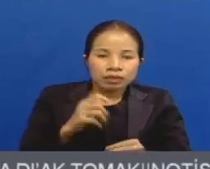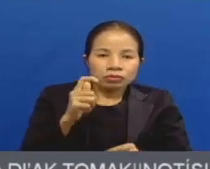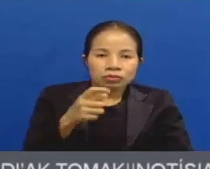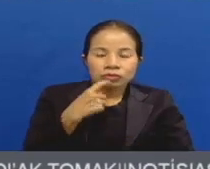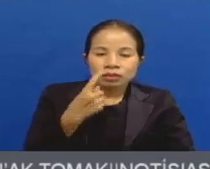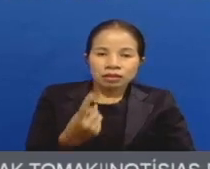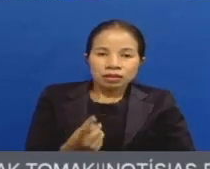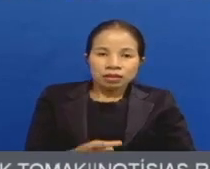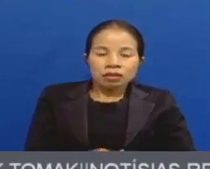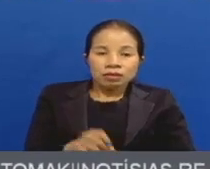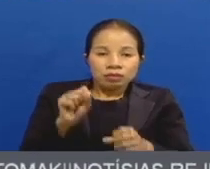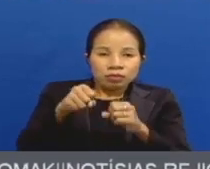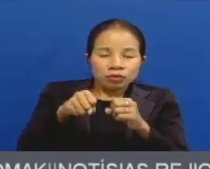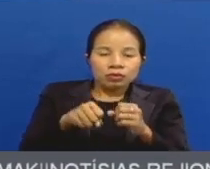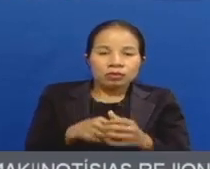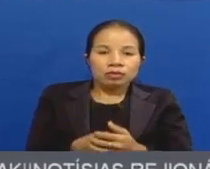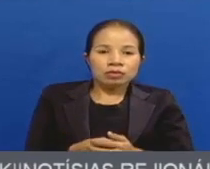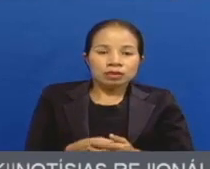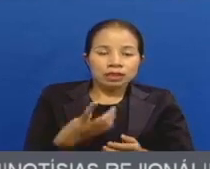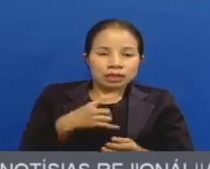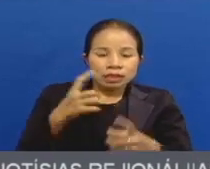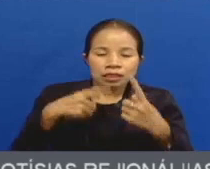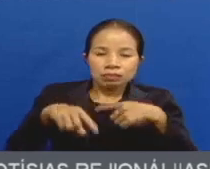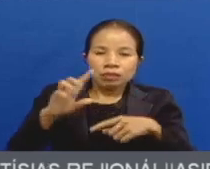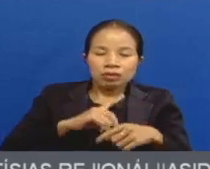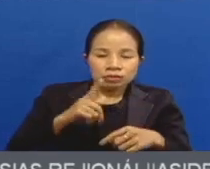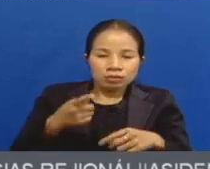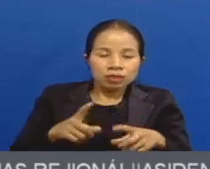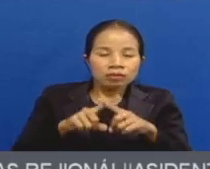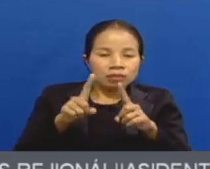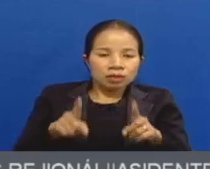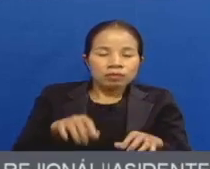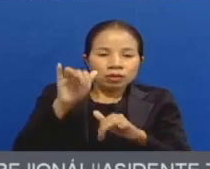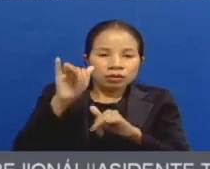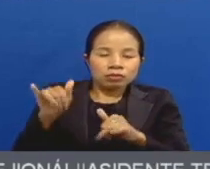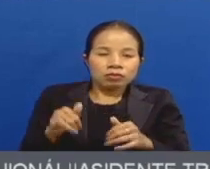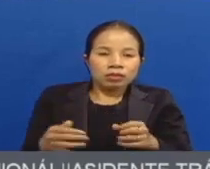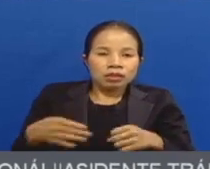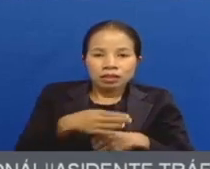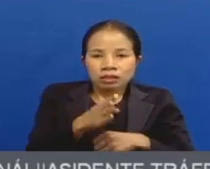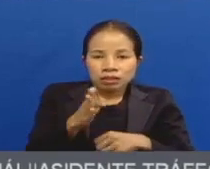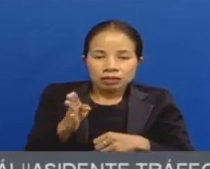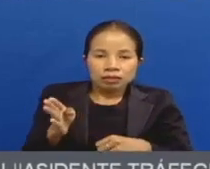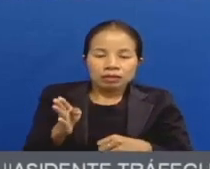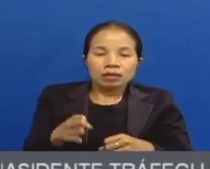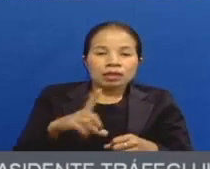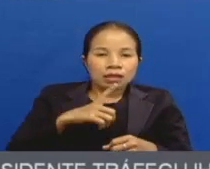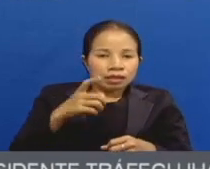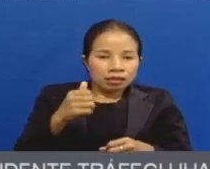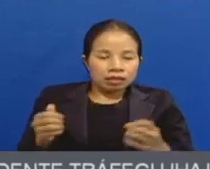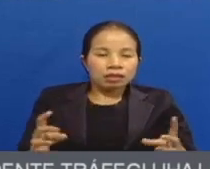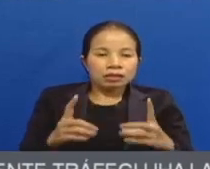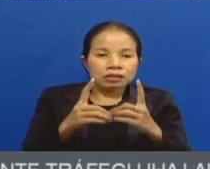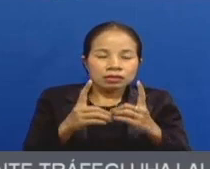Katak, motorizada refere direção Dili Balos Palos, mai beto iha cruzamento Haturalang Lalia.